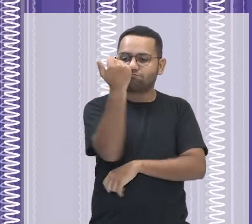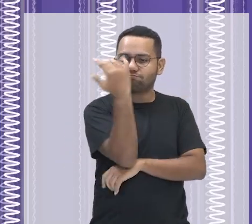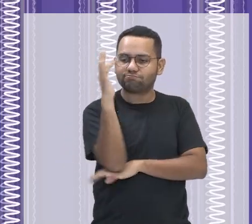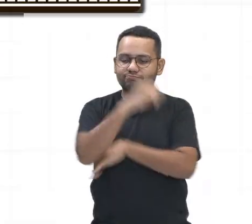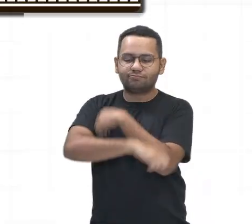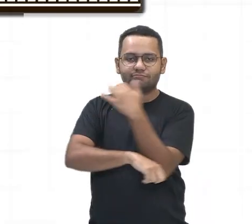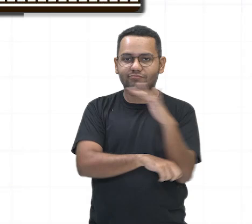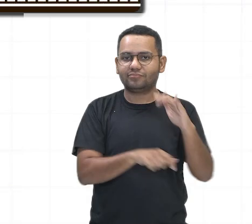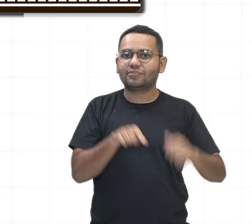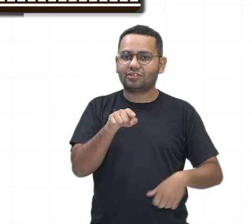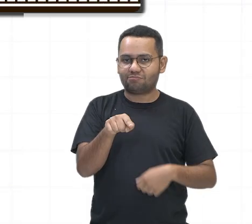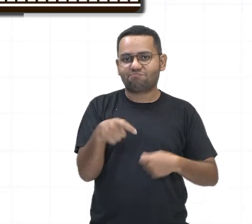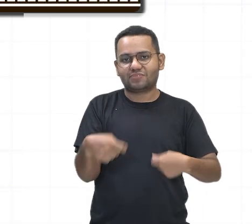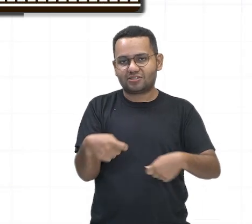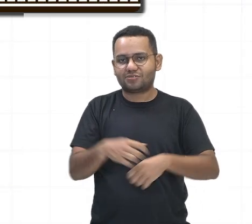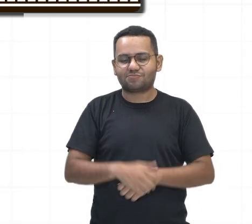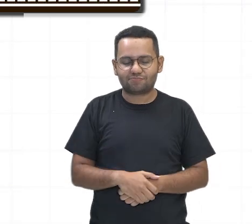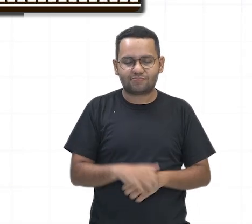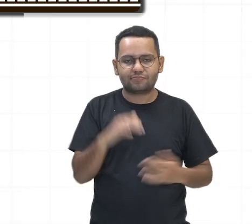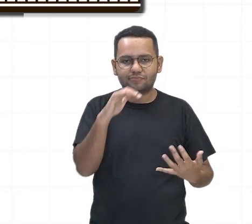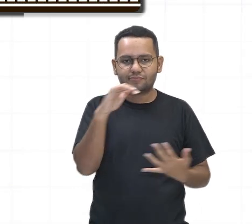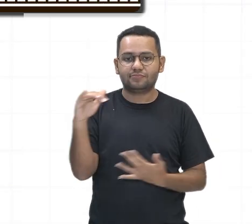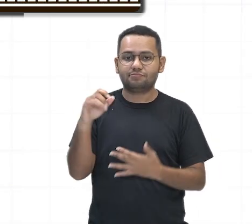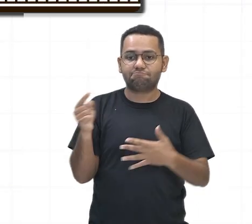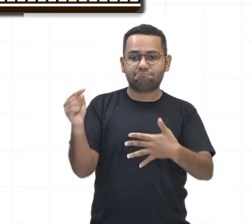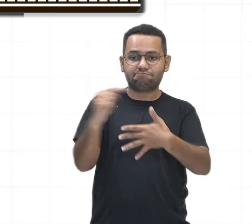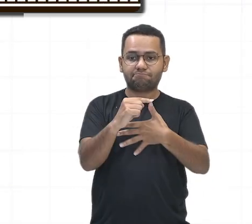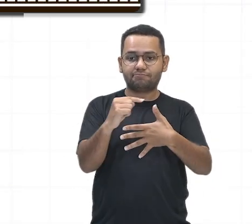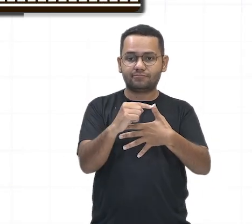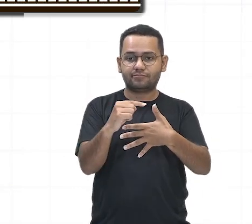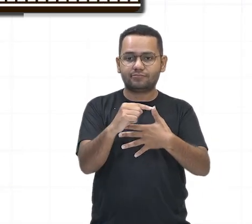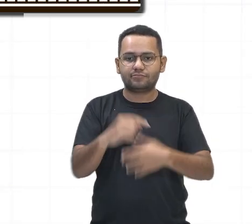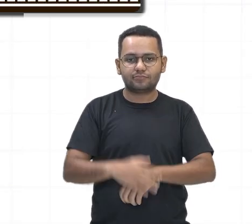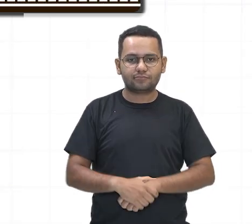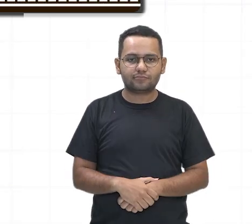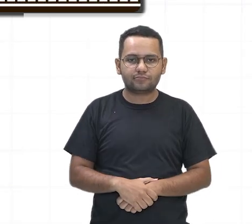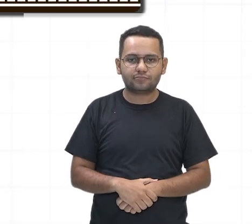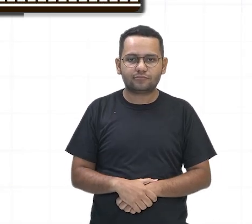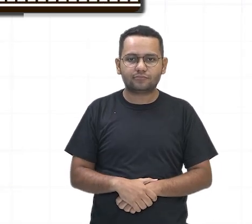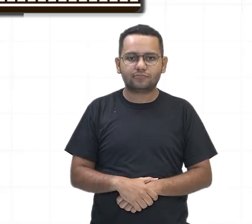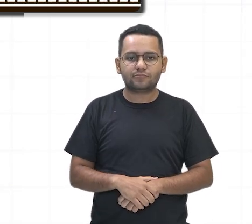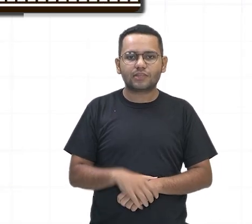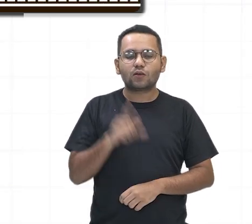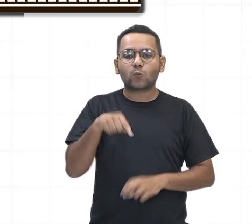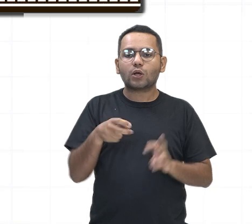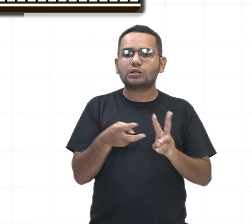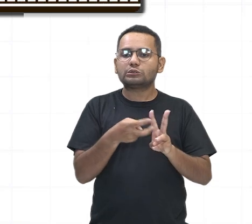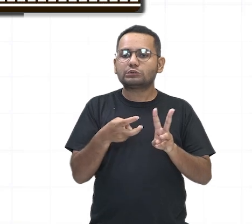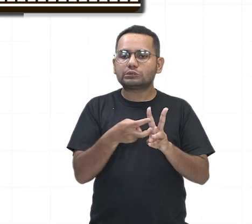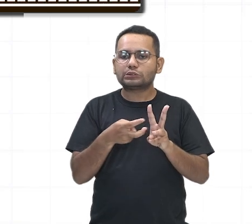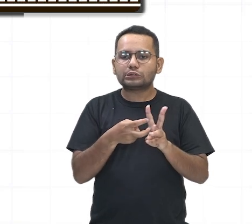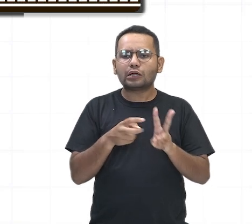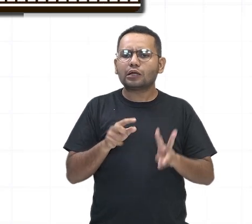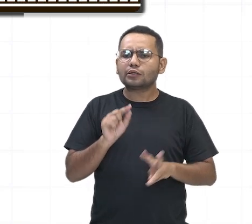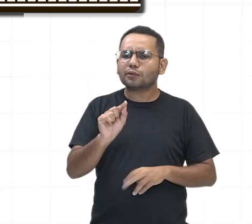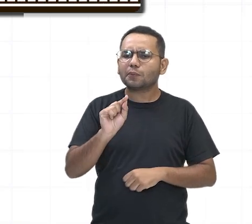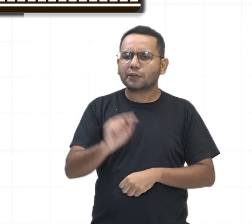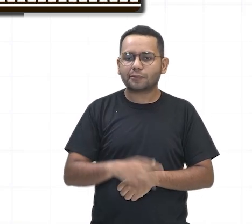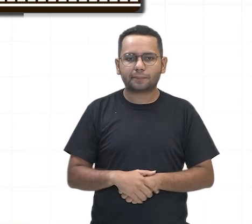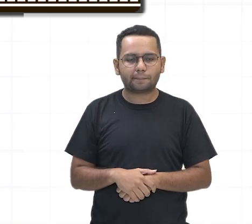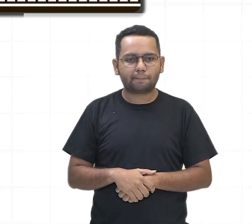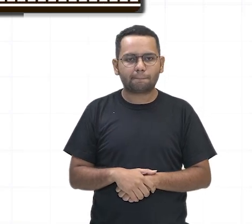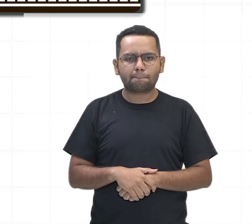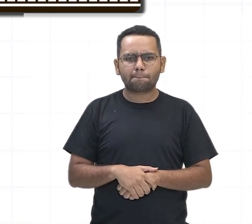nós vamos ver algo parecido. Nós vamos ver uma conexão espiritual com a terra e com a comunidade. É